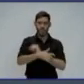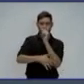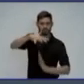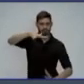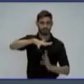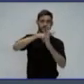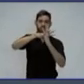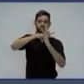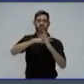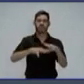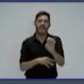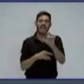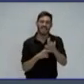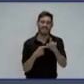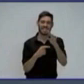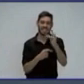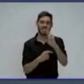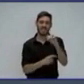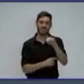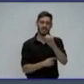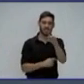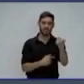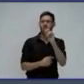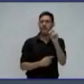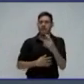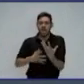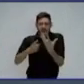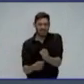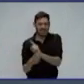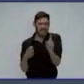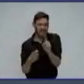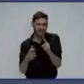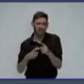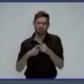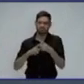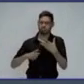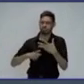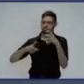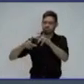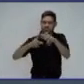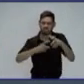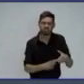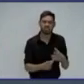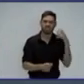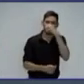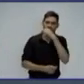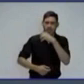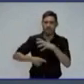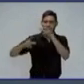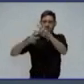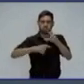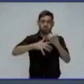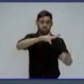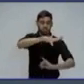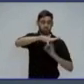extremismo, que se manifesta pela intolerância, agressividade e ataque às